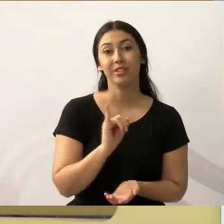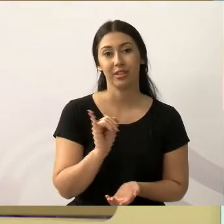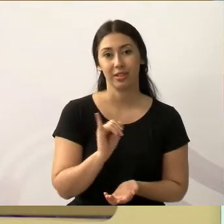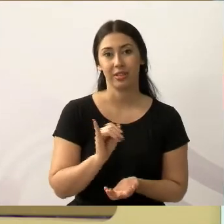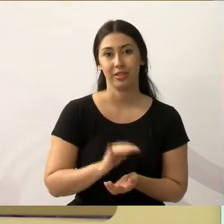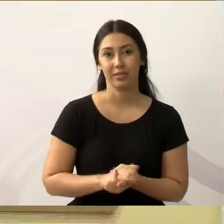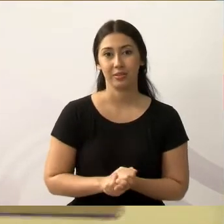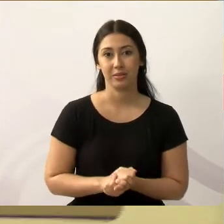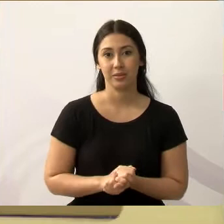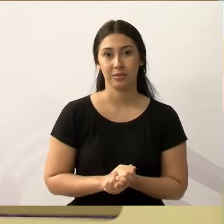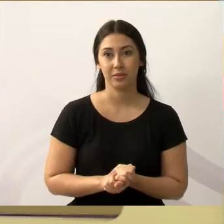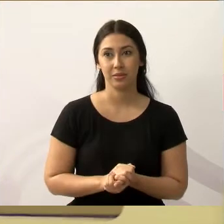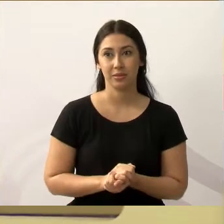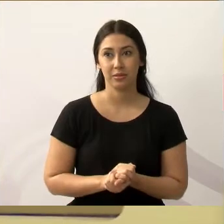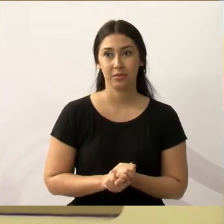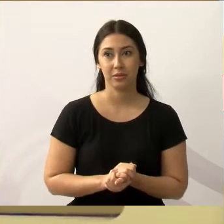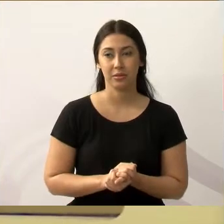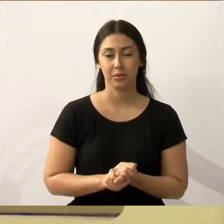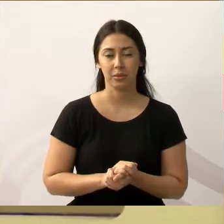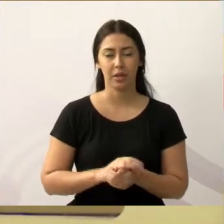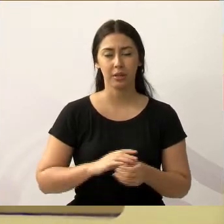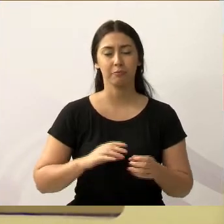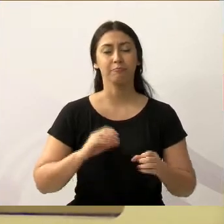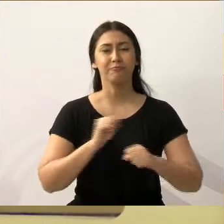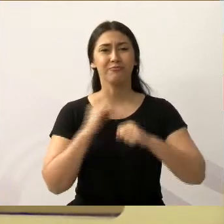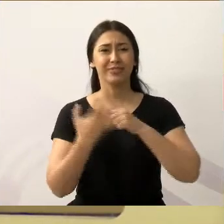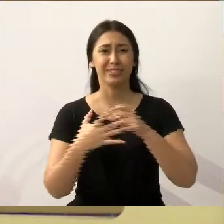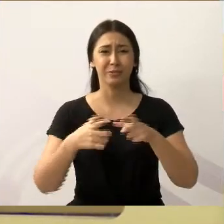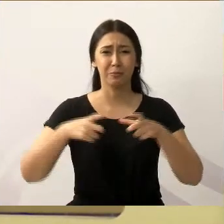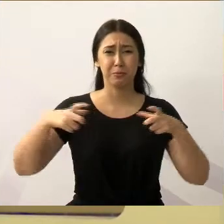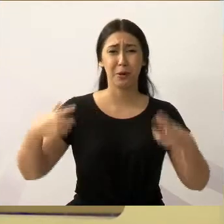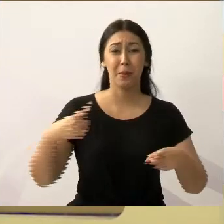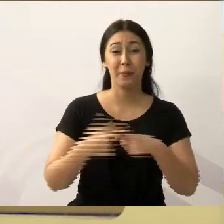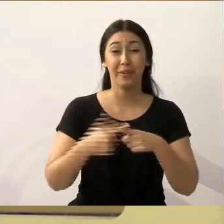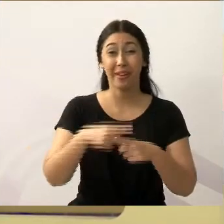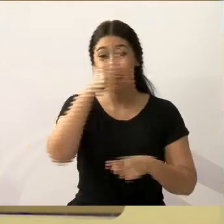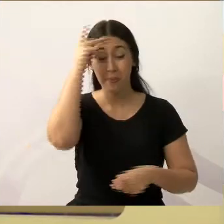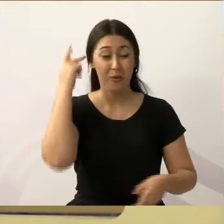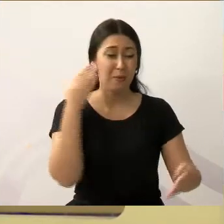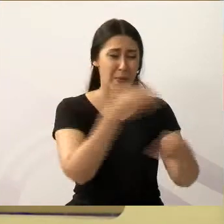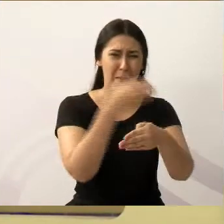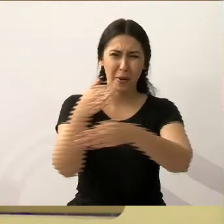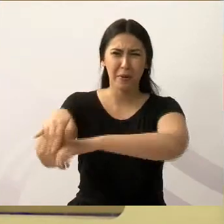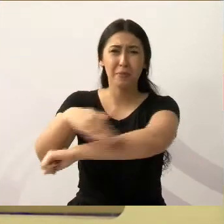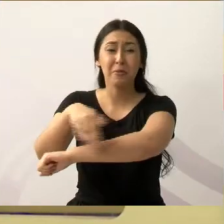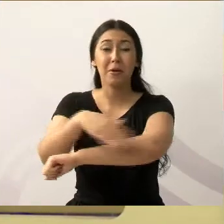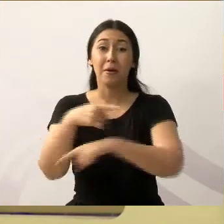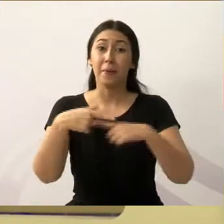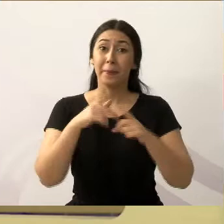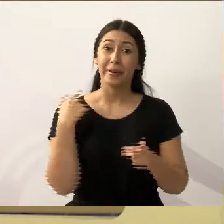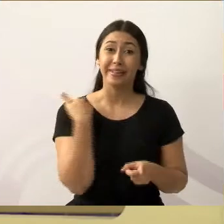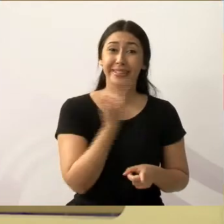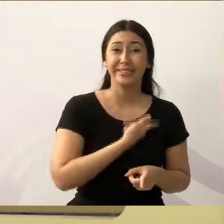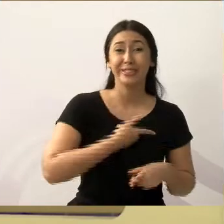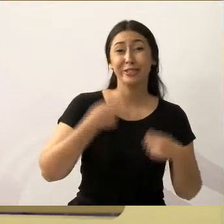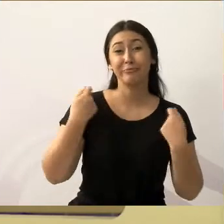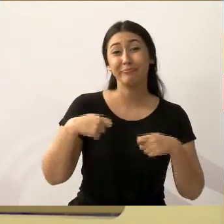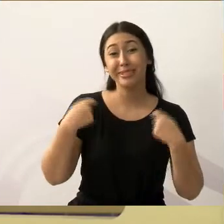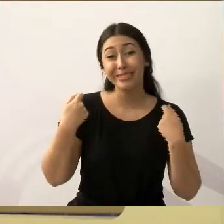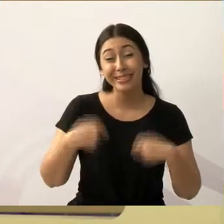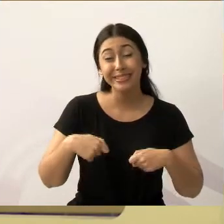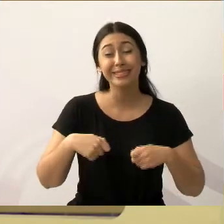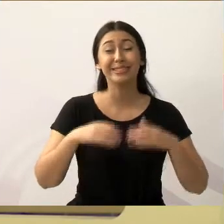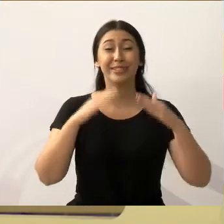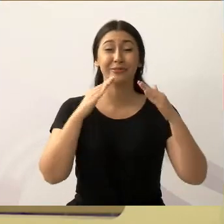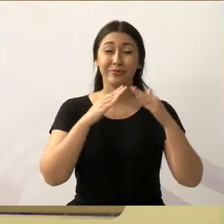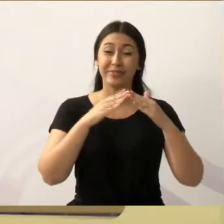algumas nuances, as pessoas têm ido para a rua em alguns momentos específicos, mas ainda se torna extremamente necessário, como a única medida de